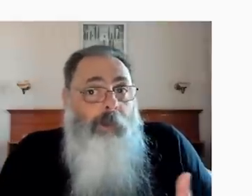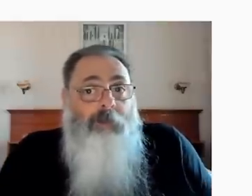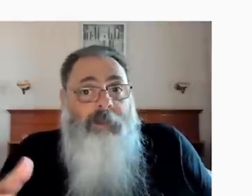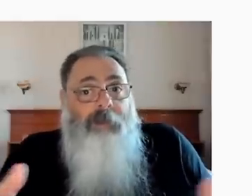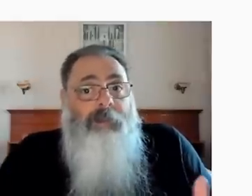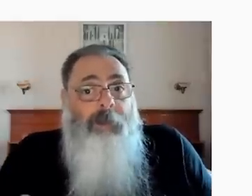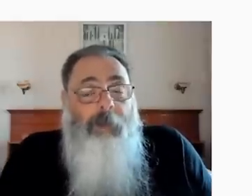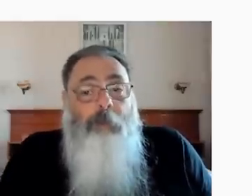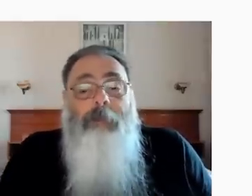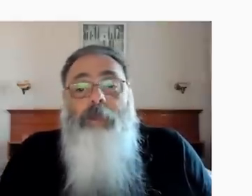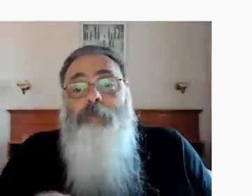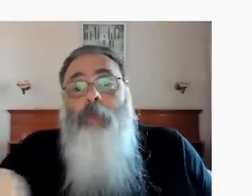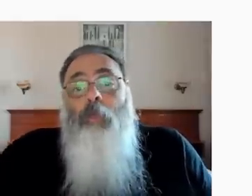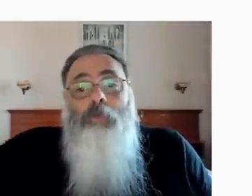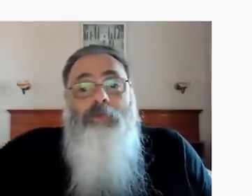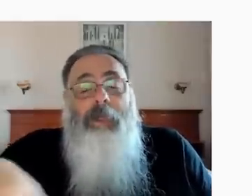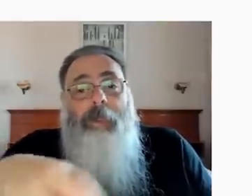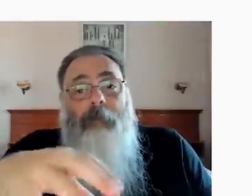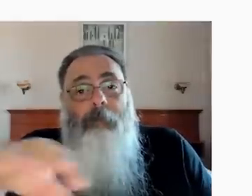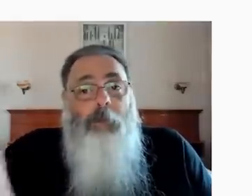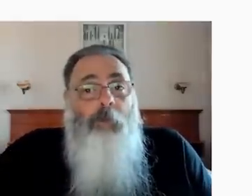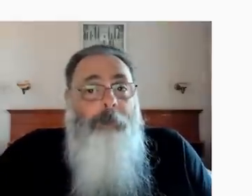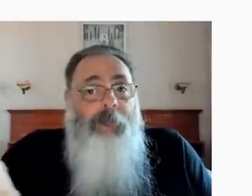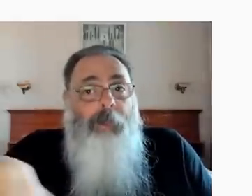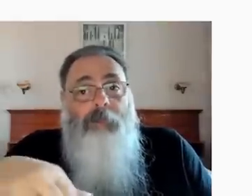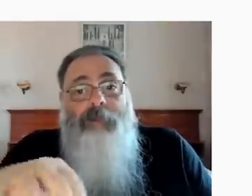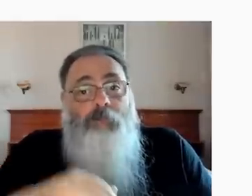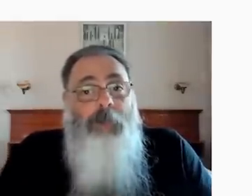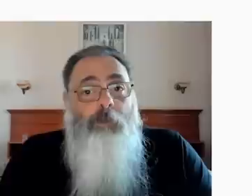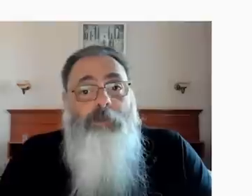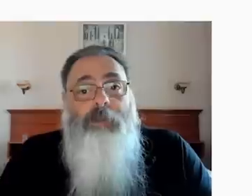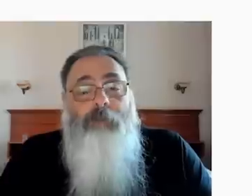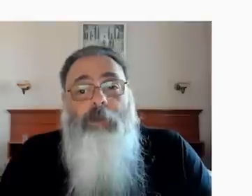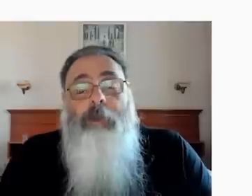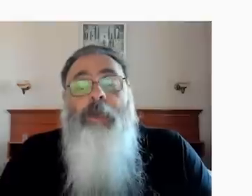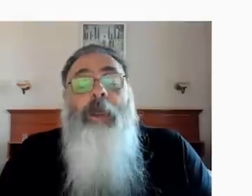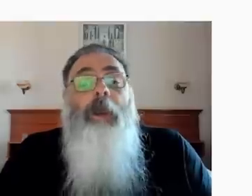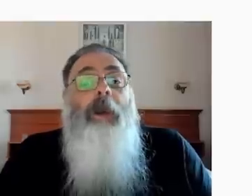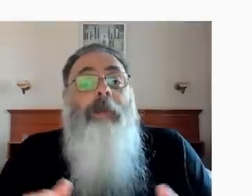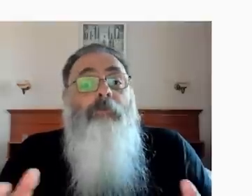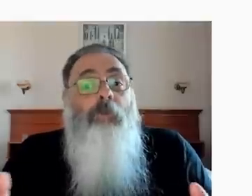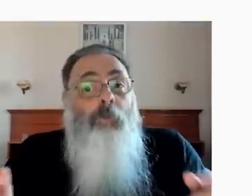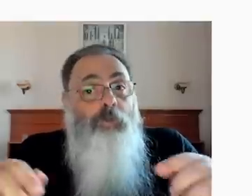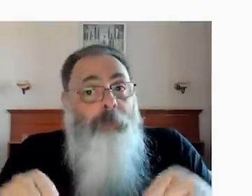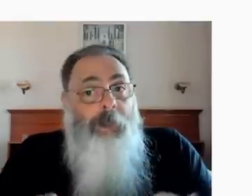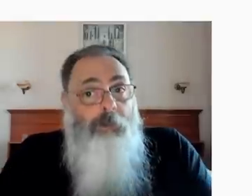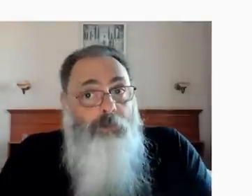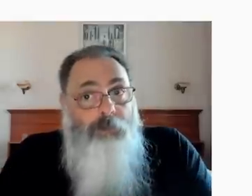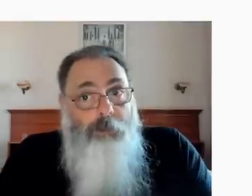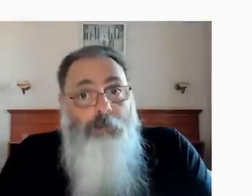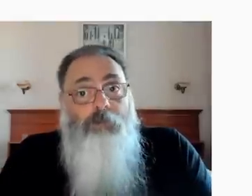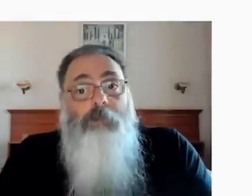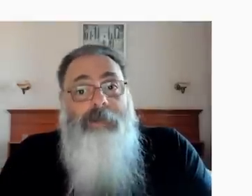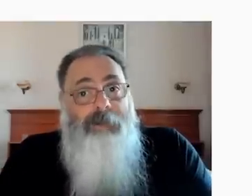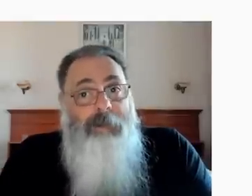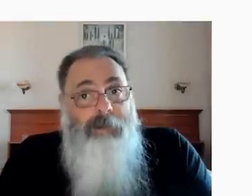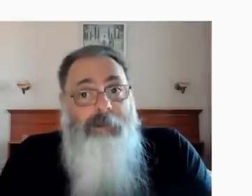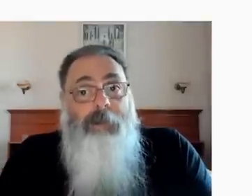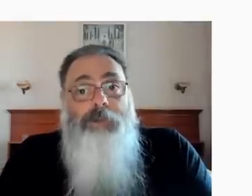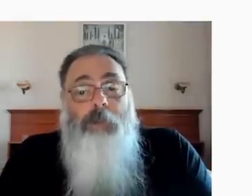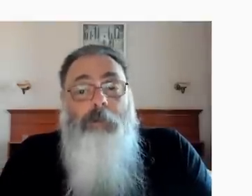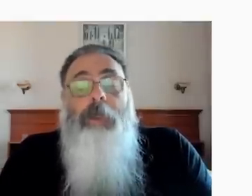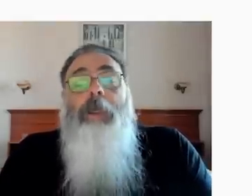menos né o negro você tava a trabalhar por menos pegou o salário pegou o emprego desses brancos que estavam lá aí dos brancos